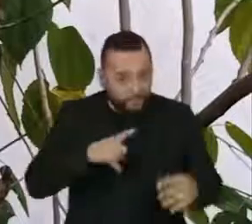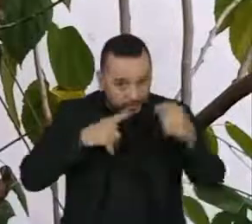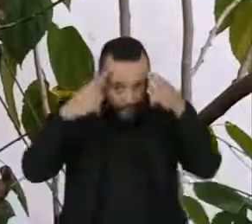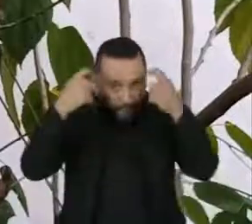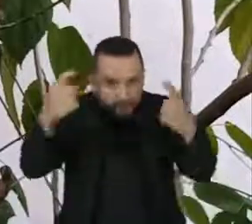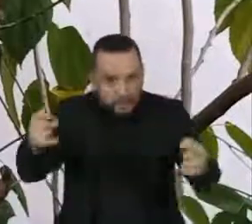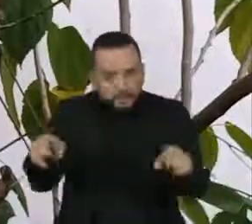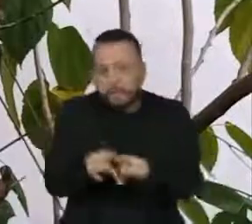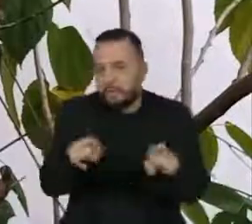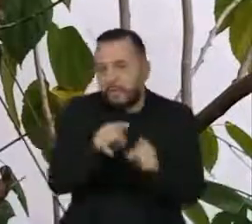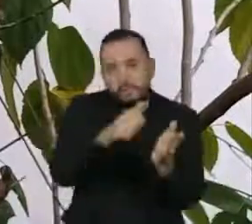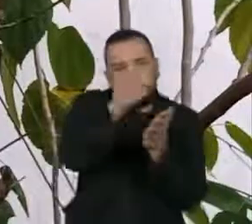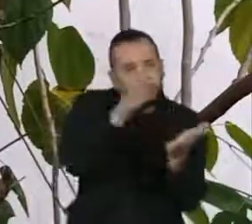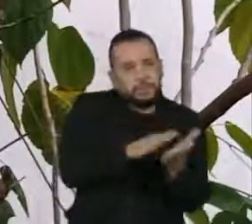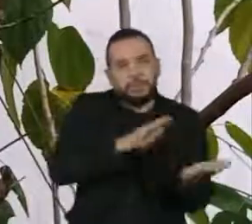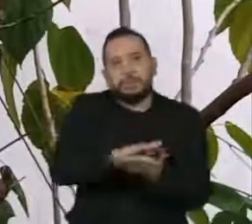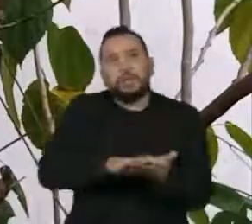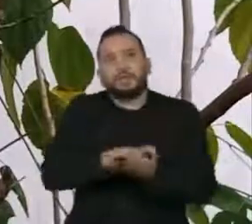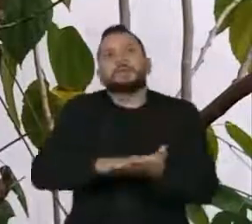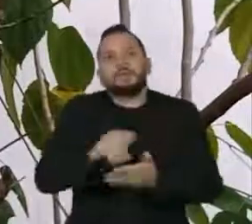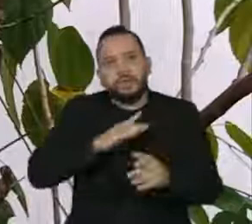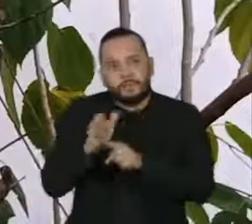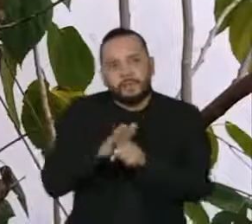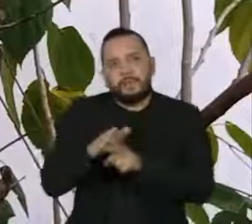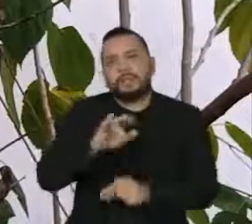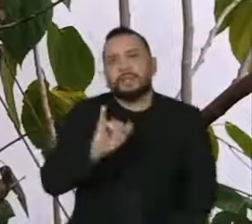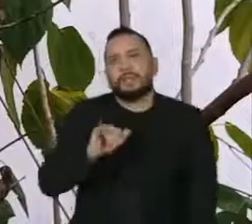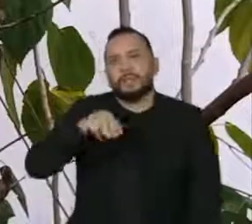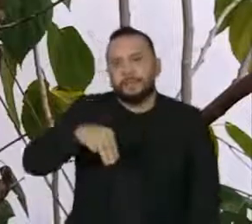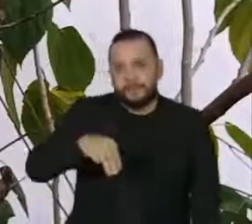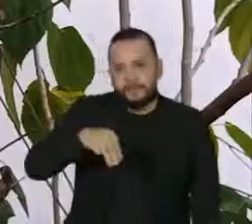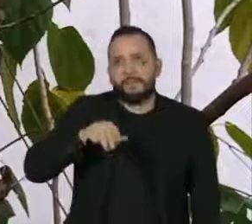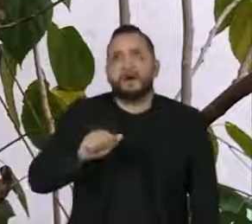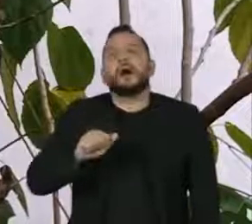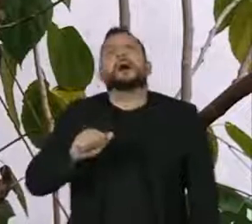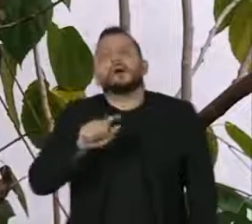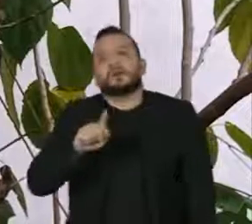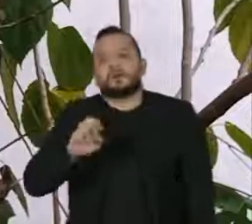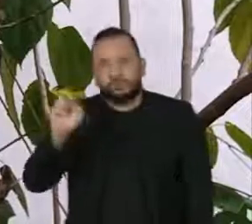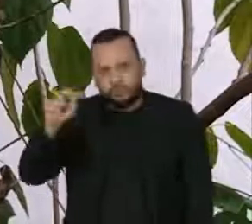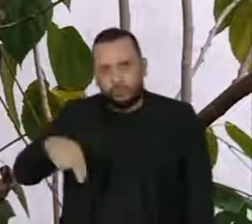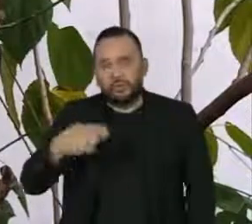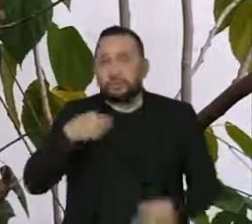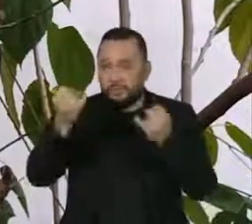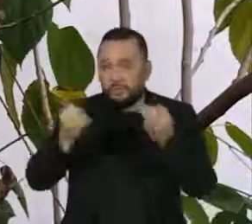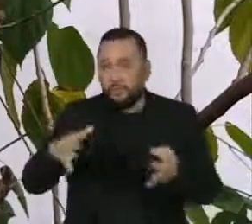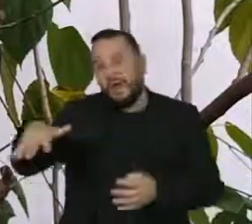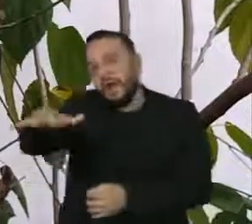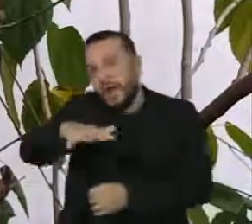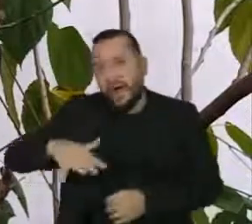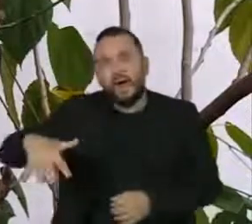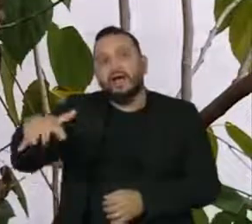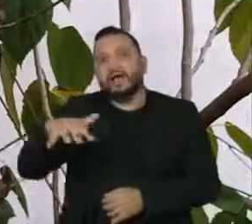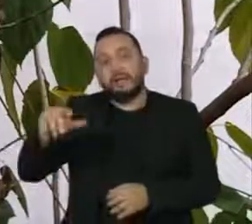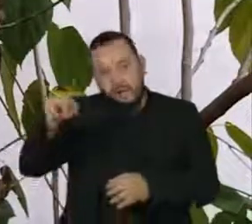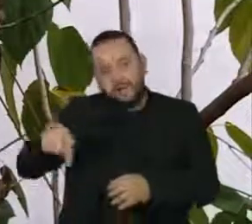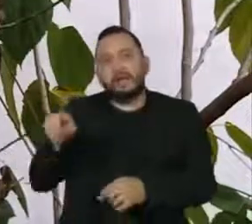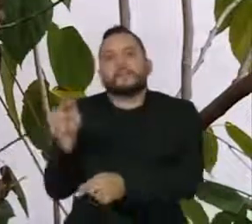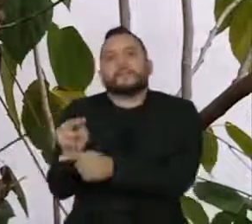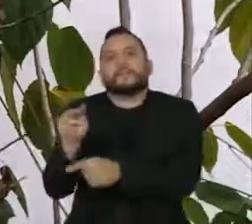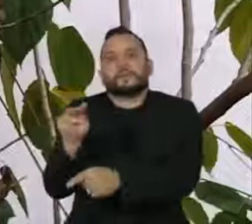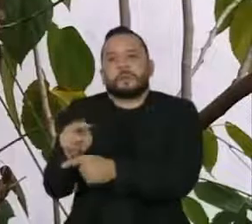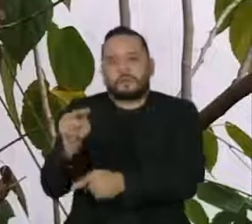e da impunidade, de acordo com o IMAZON, os territórios tradicionais ainda funcionam como uma espécie de escudo dentro